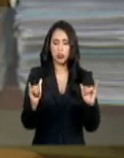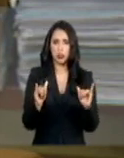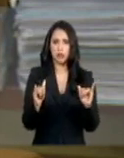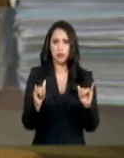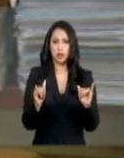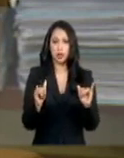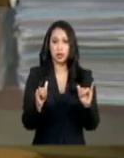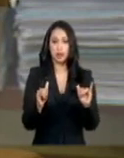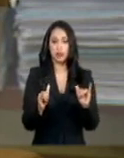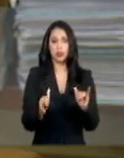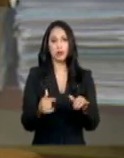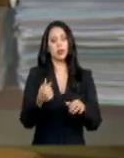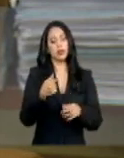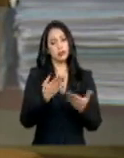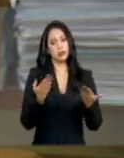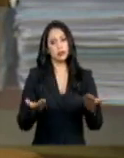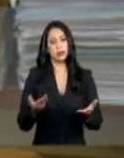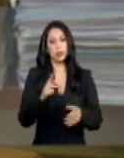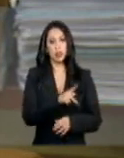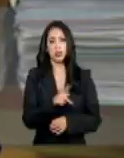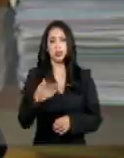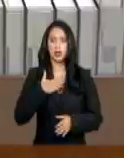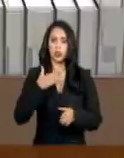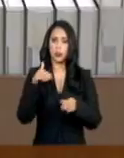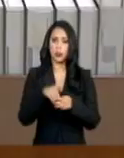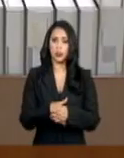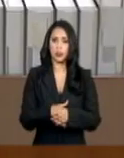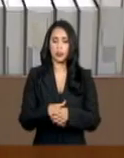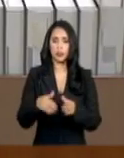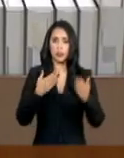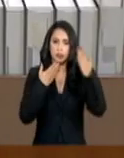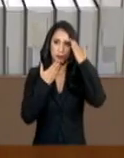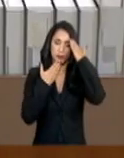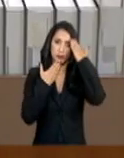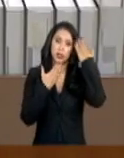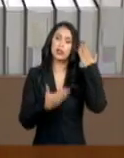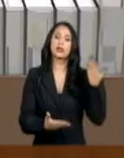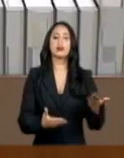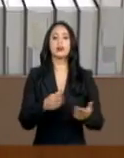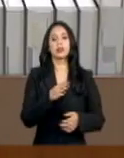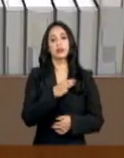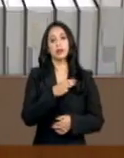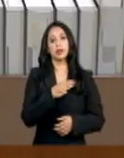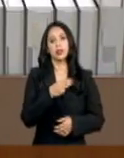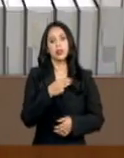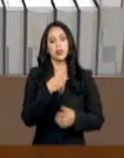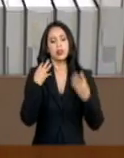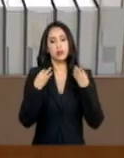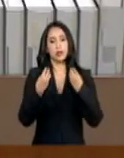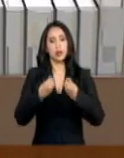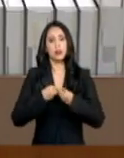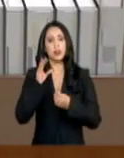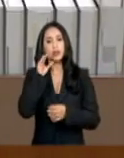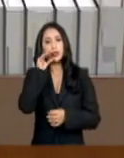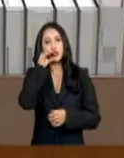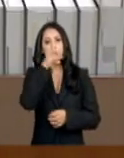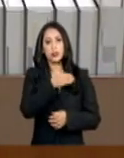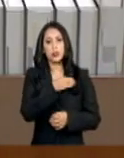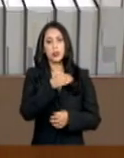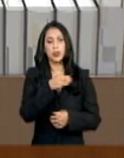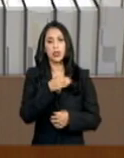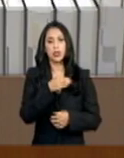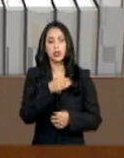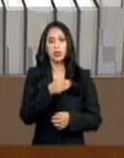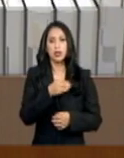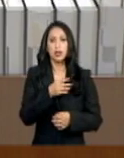nesse sentido portanto se o presidente é o meu voto agradeço ao ministro celso de mello o presidente